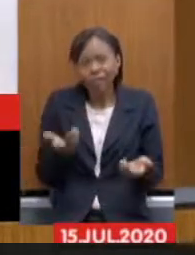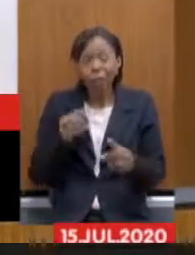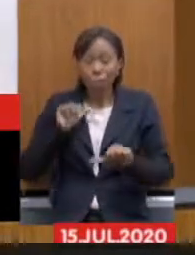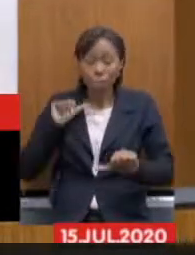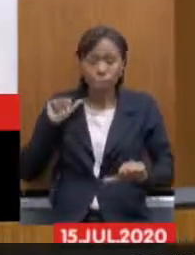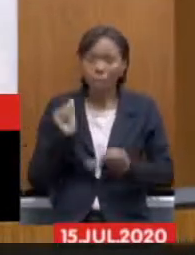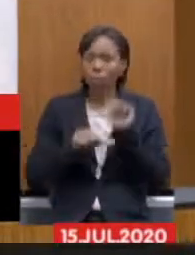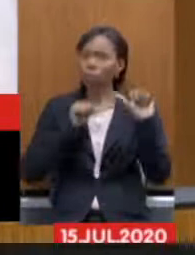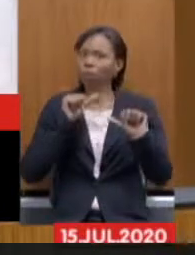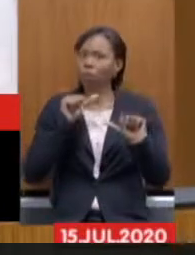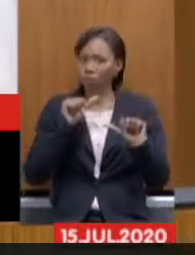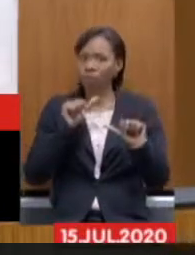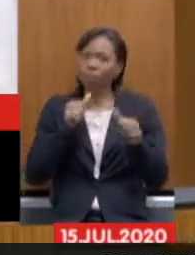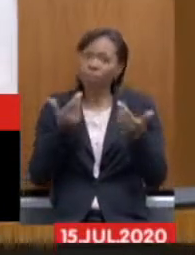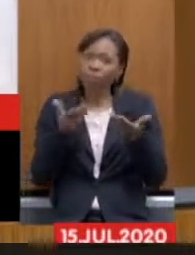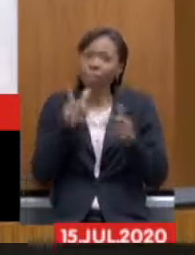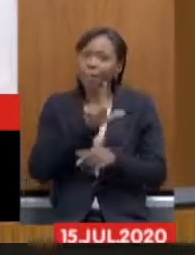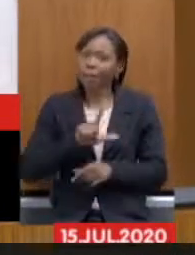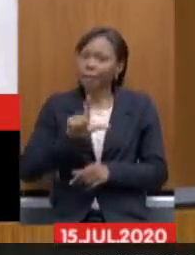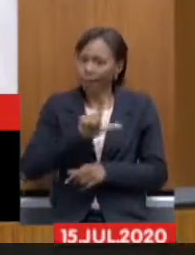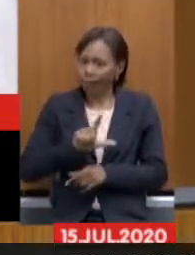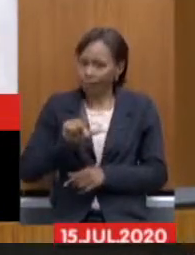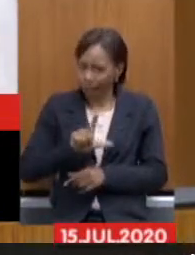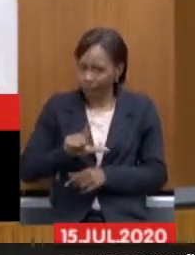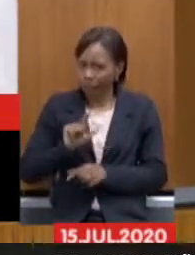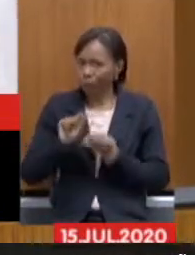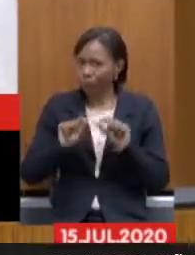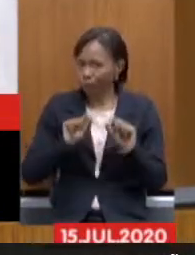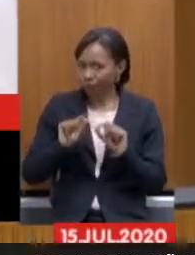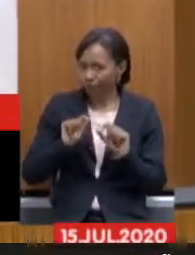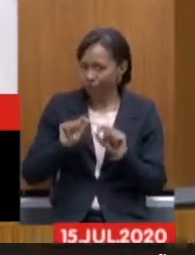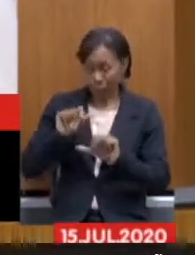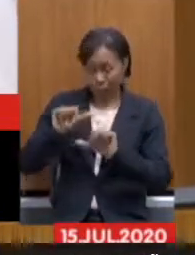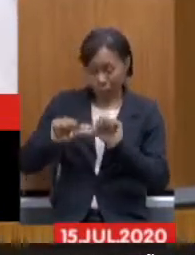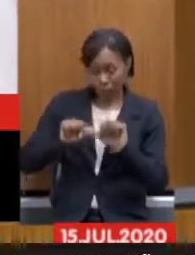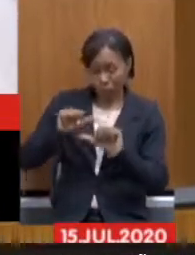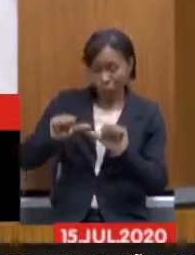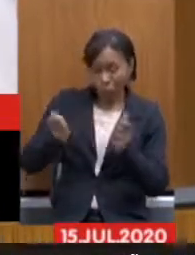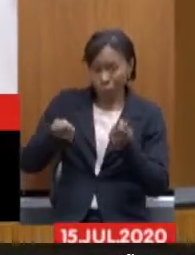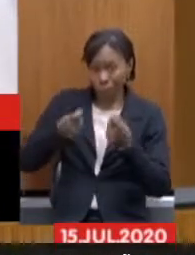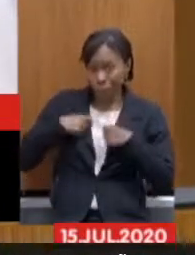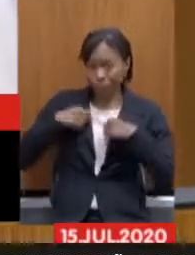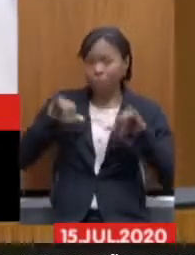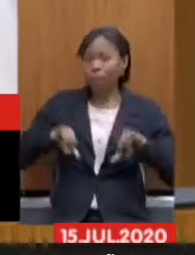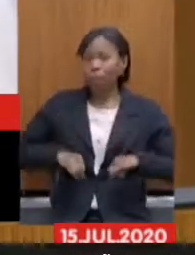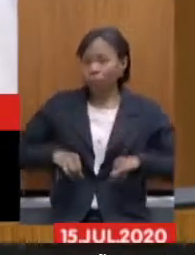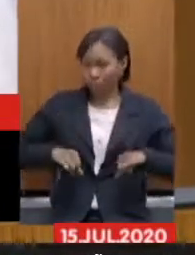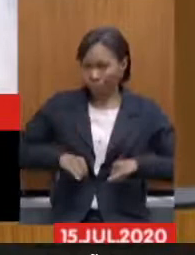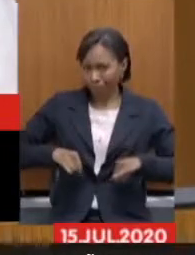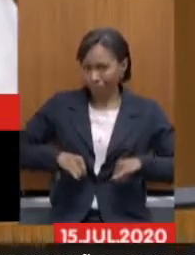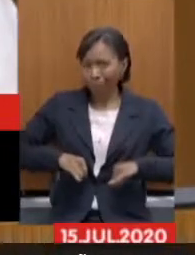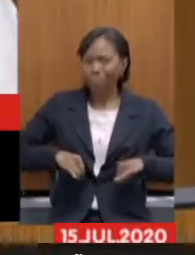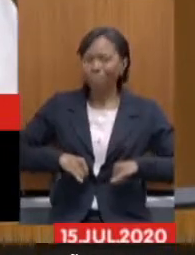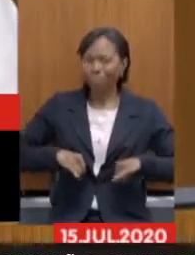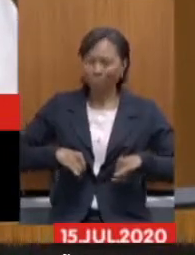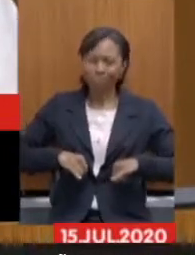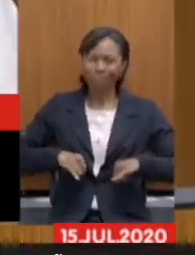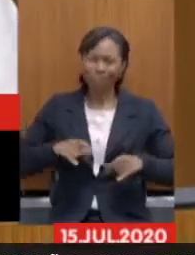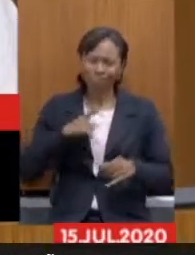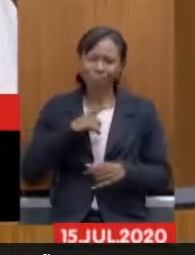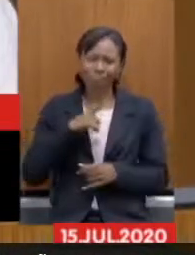e claro toda muda mudança é sofrida ela traz um